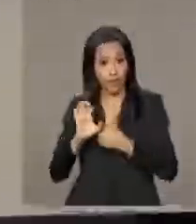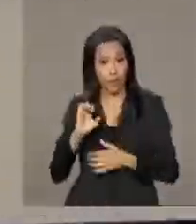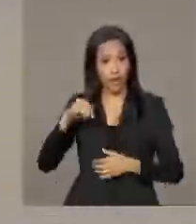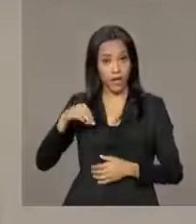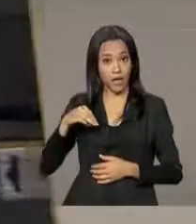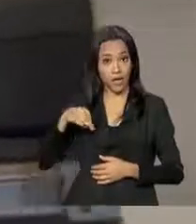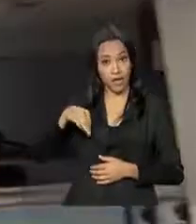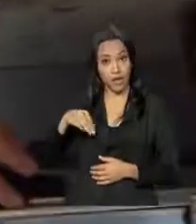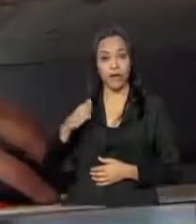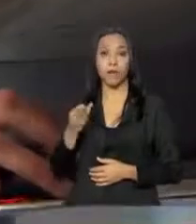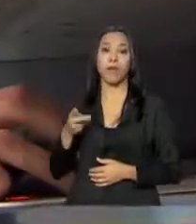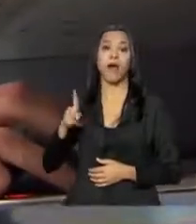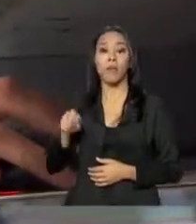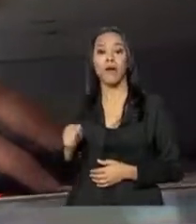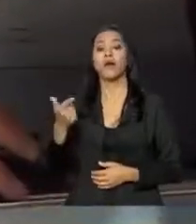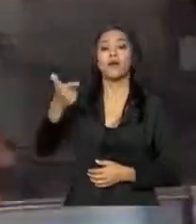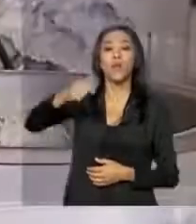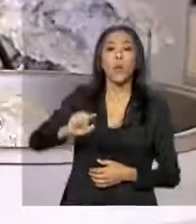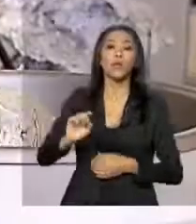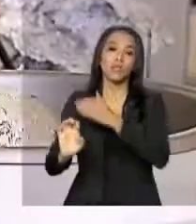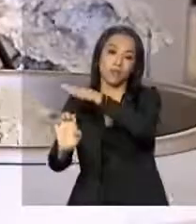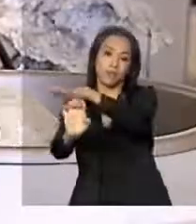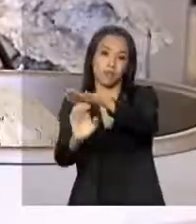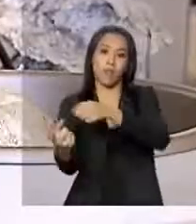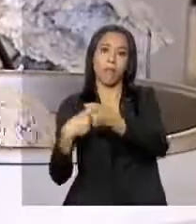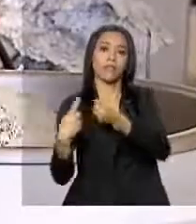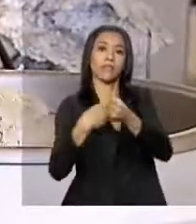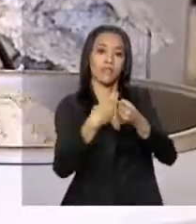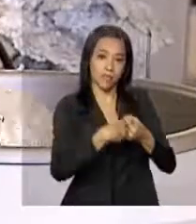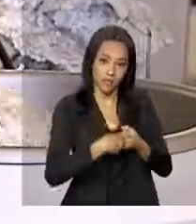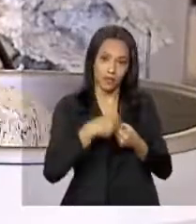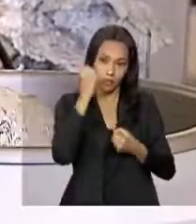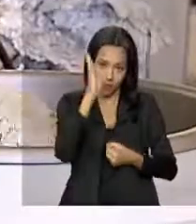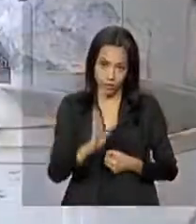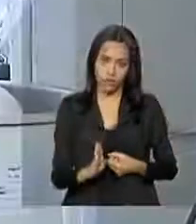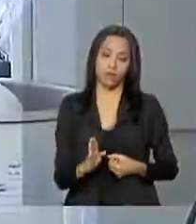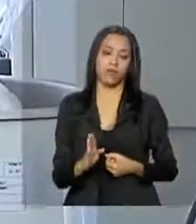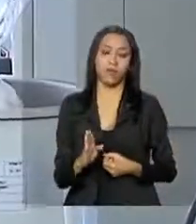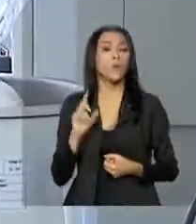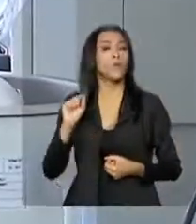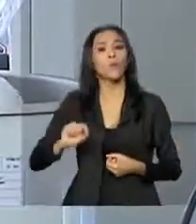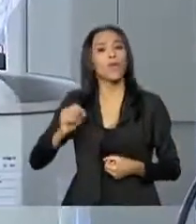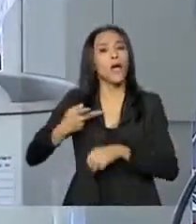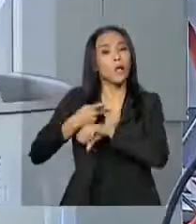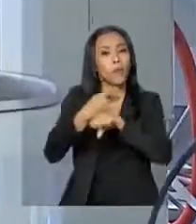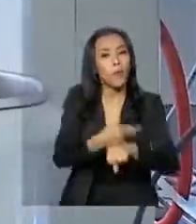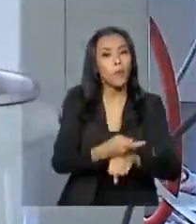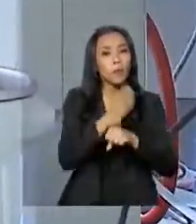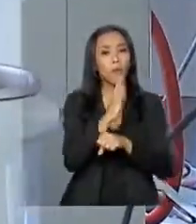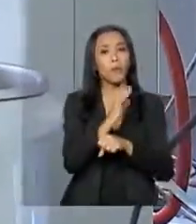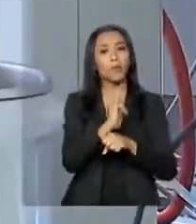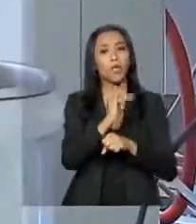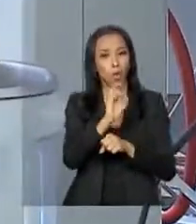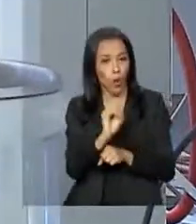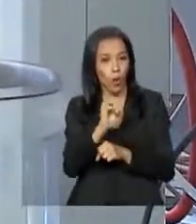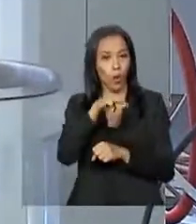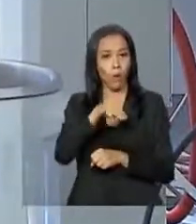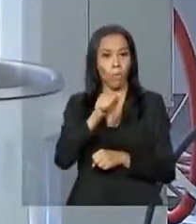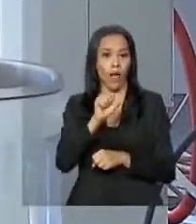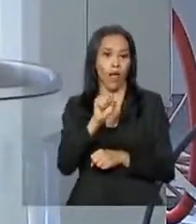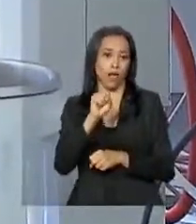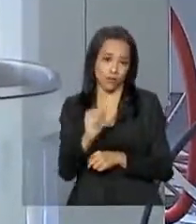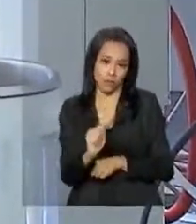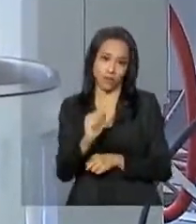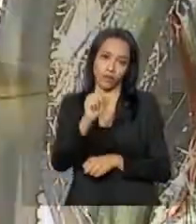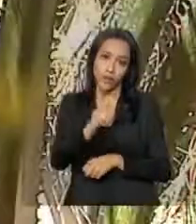instituições parceiras e de outras instituições no país a procura por biomassas alternativas, Uma delas